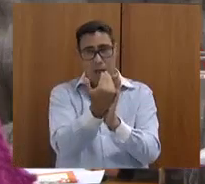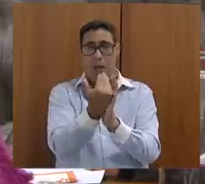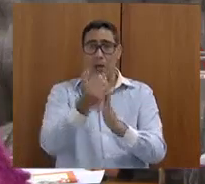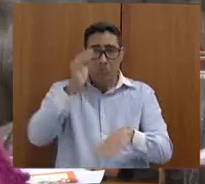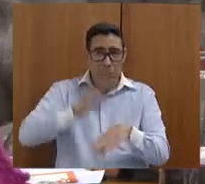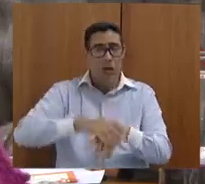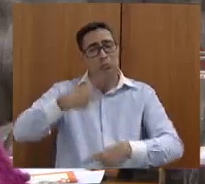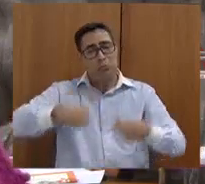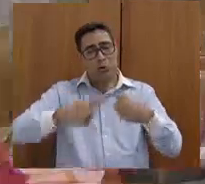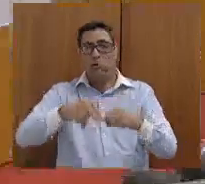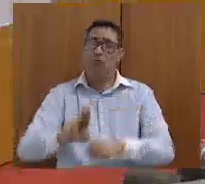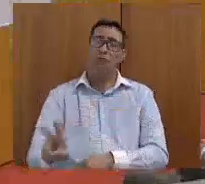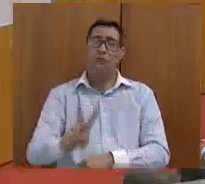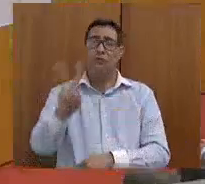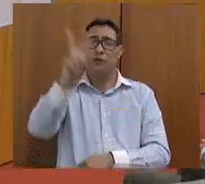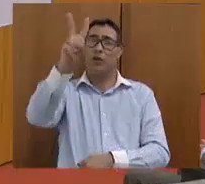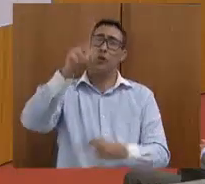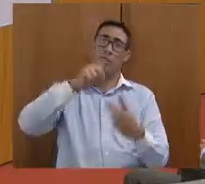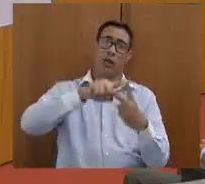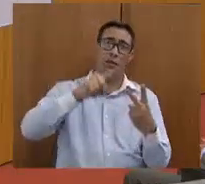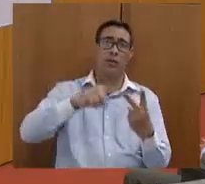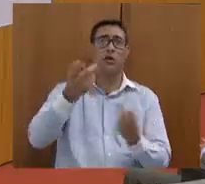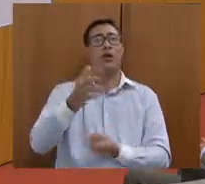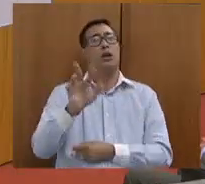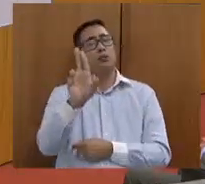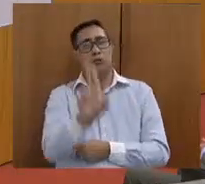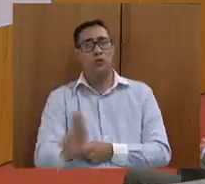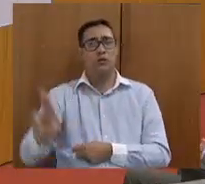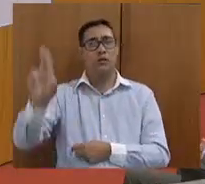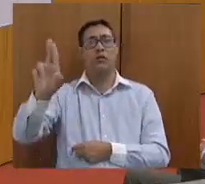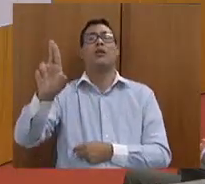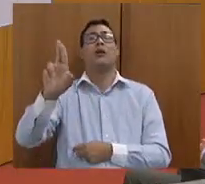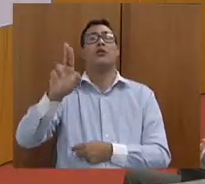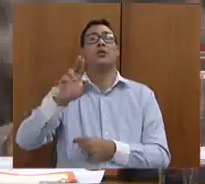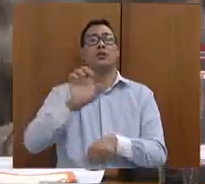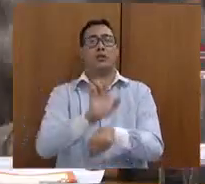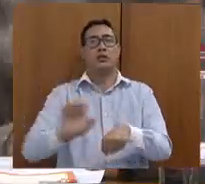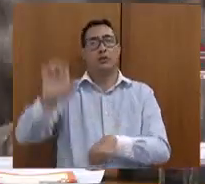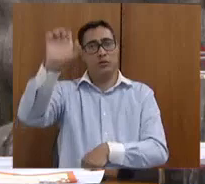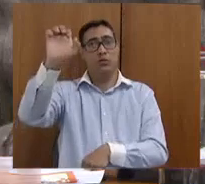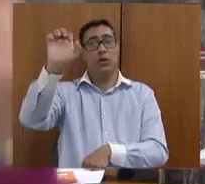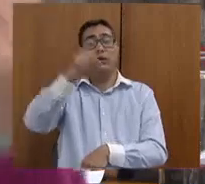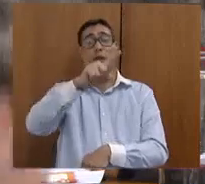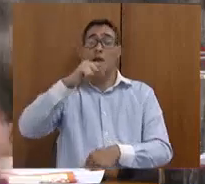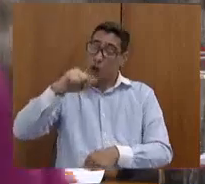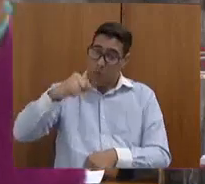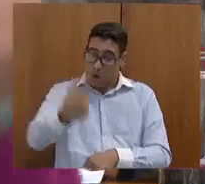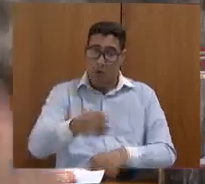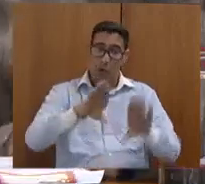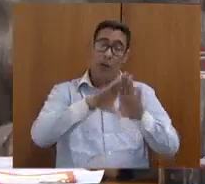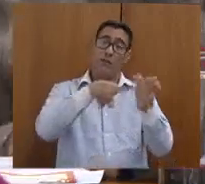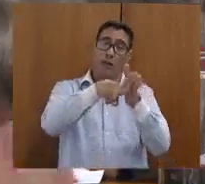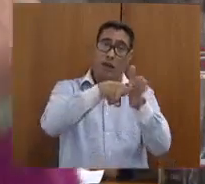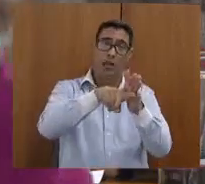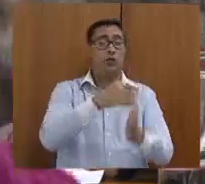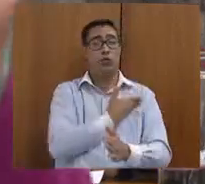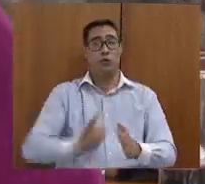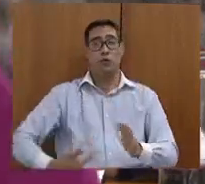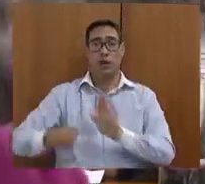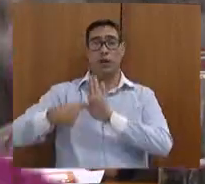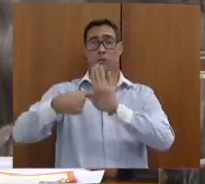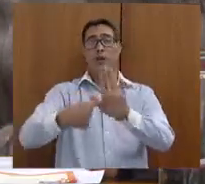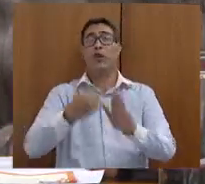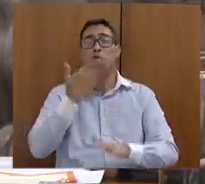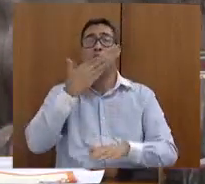de valorização da nossa wengue da nossa unimontes e que a gente consiga no próximo Assembleia fiscal que o governo apresente Qual é